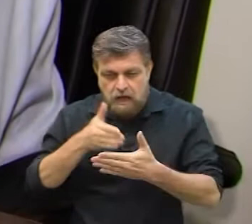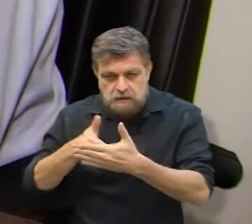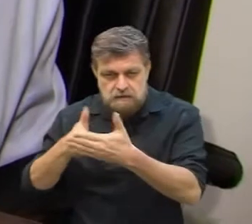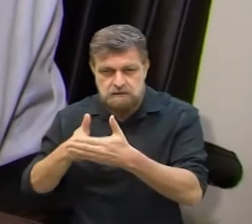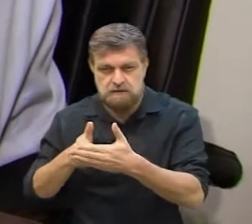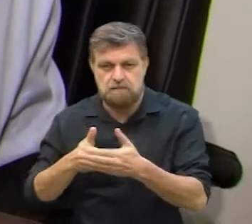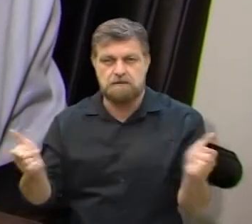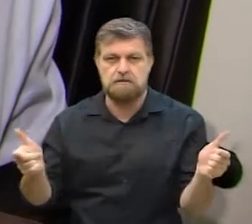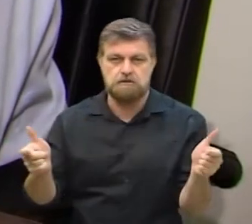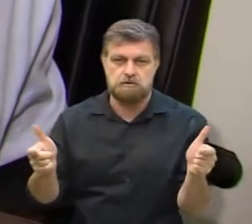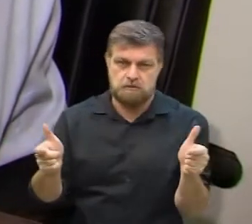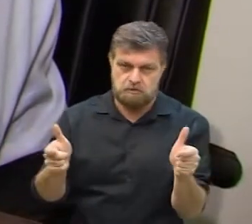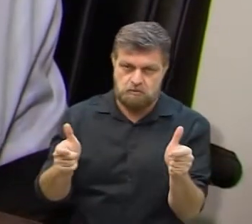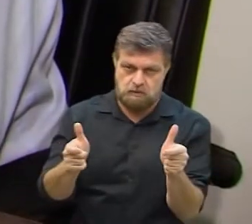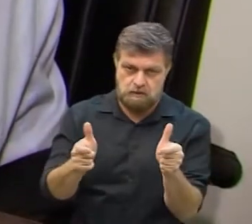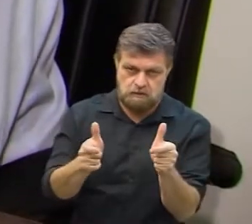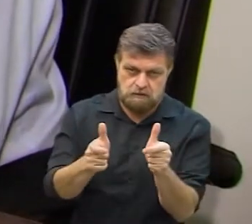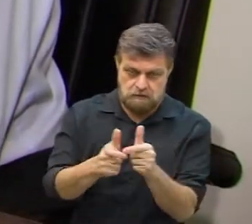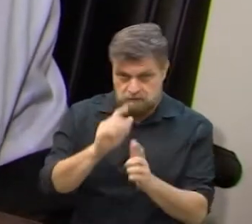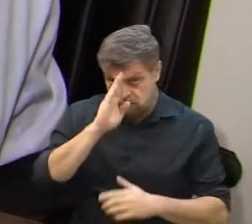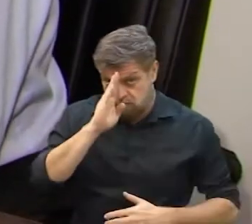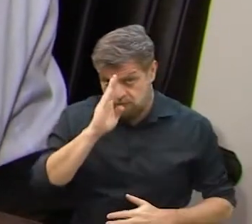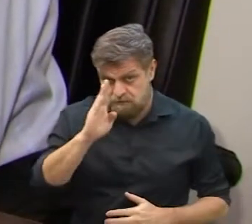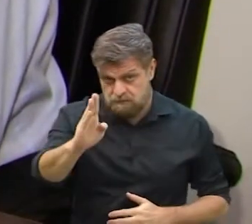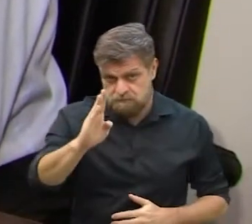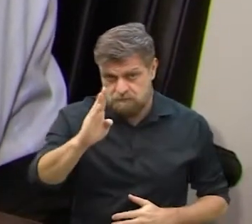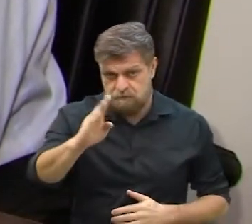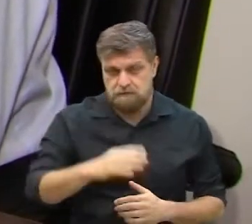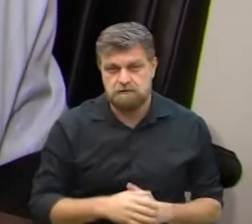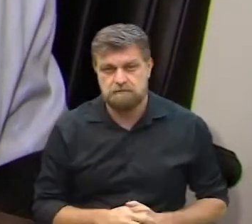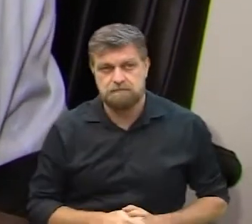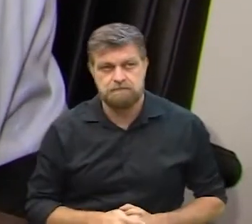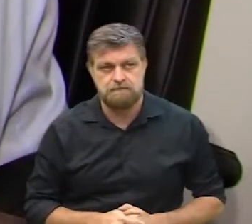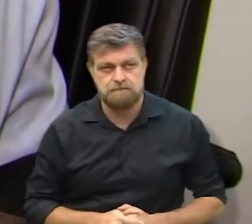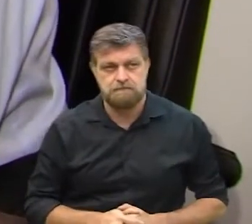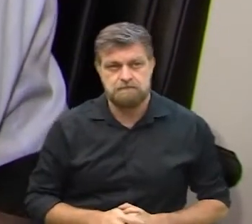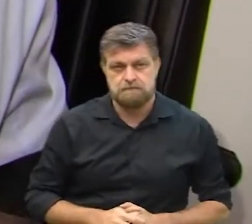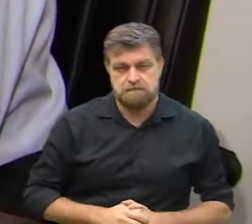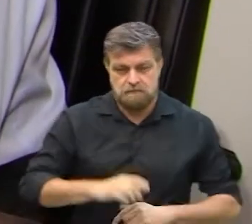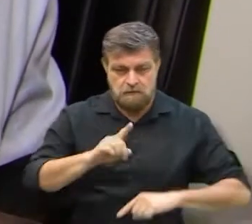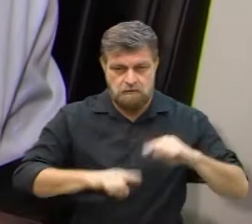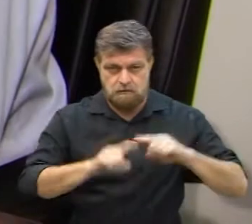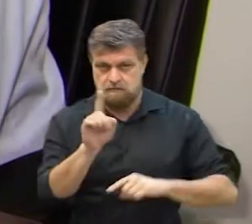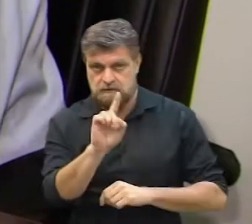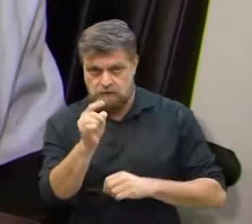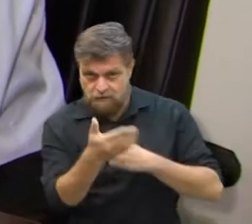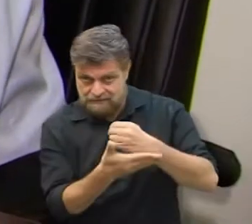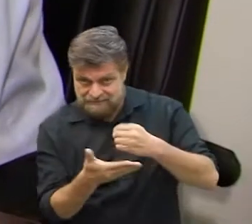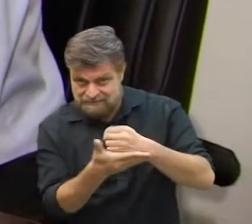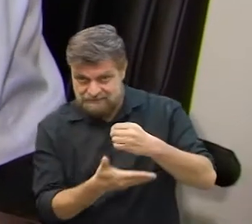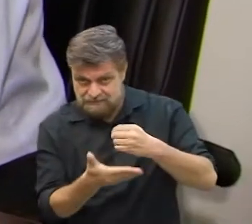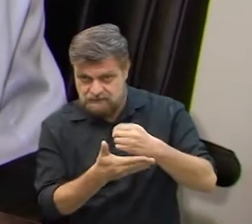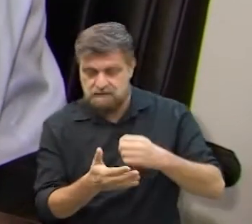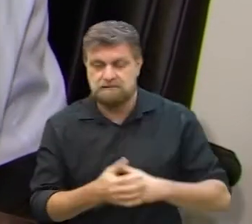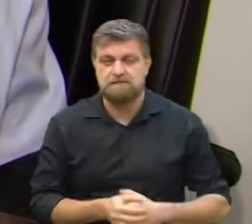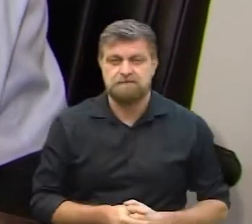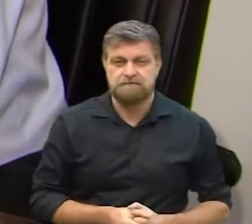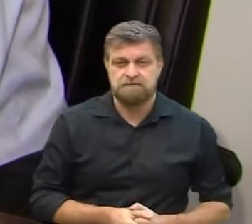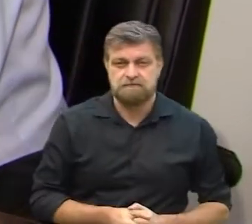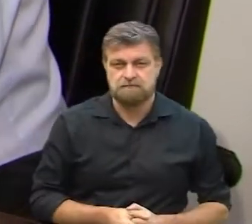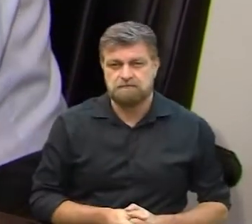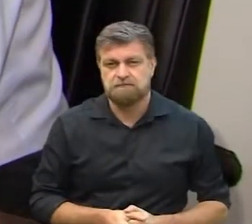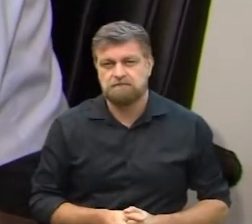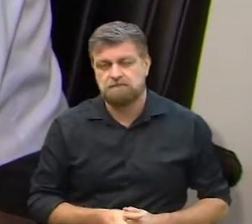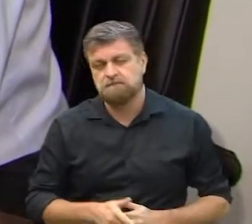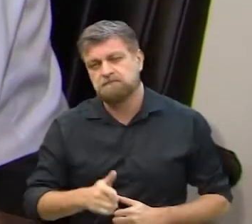diminuir essas restrições que estavam acontecendo, principalmente para aqueles produtos não essenciais, que a gente chama,